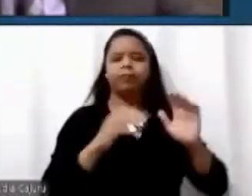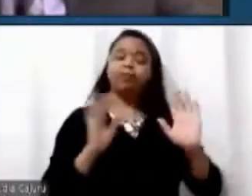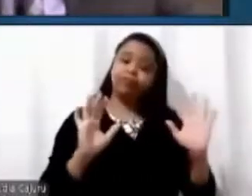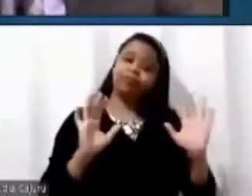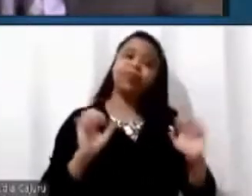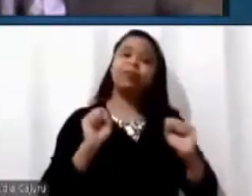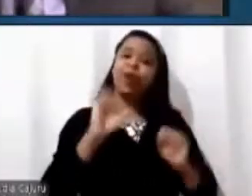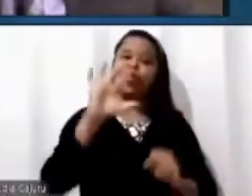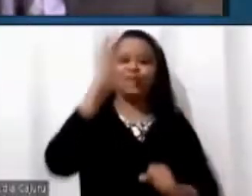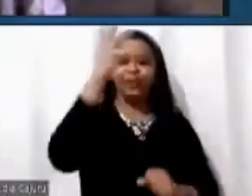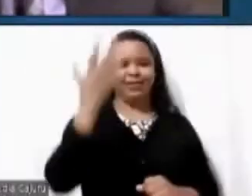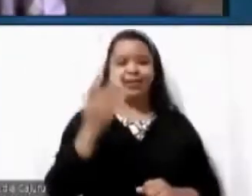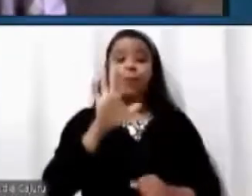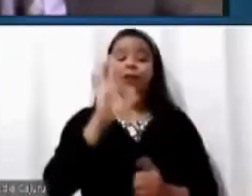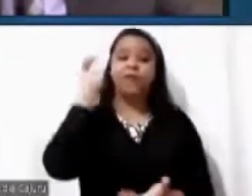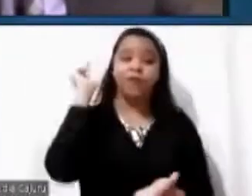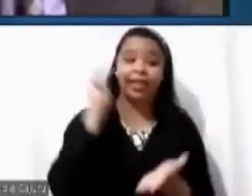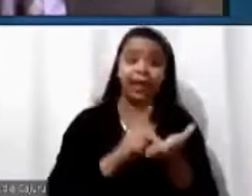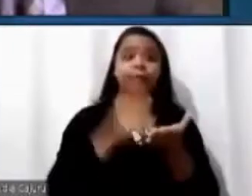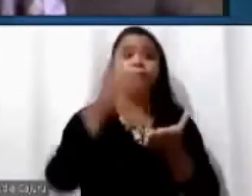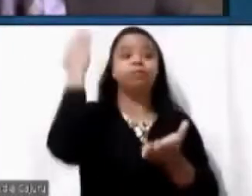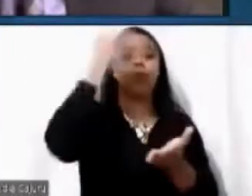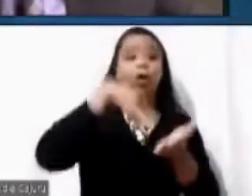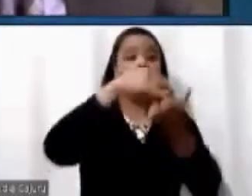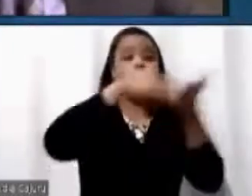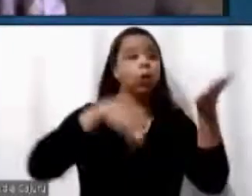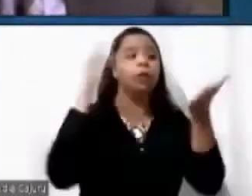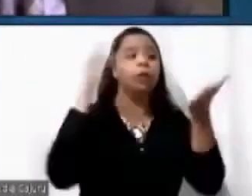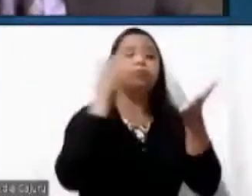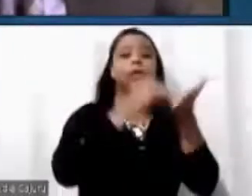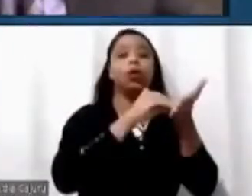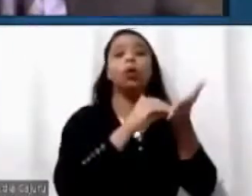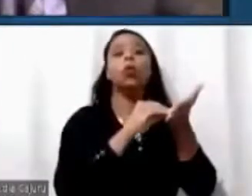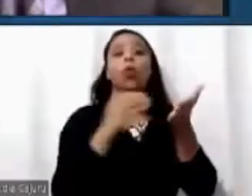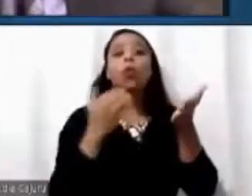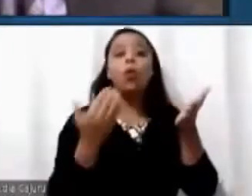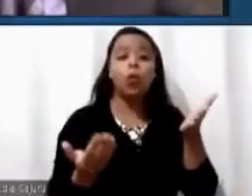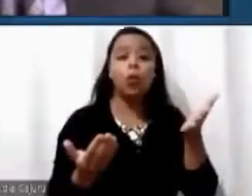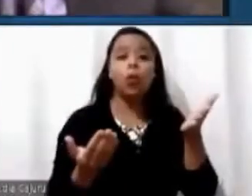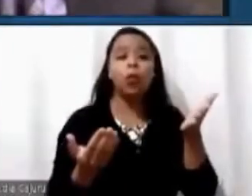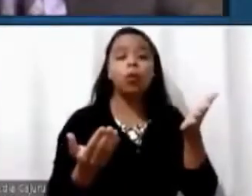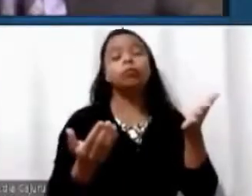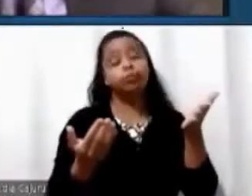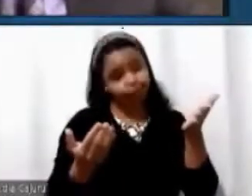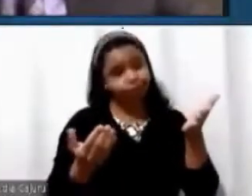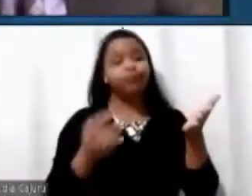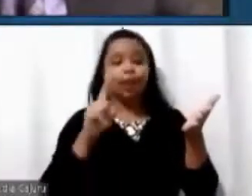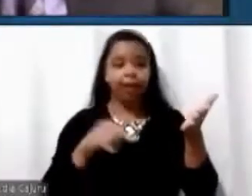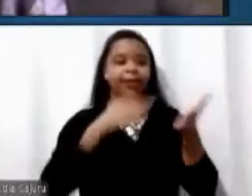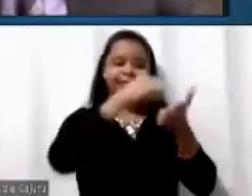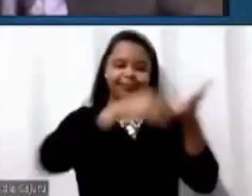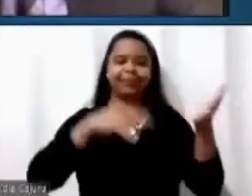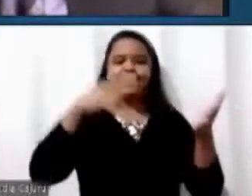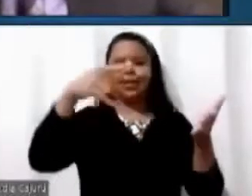que vai se dirimir, qual é o documento que vai dirimir, que vai ajudar, vai contribuir para que essas questões sejam dirimidas? Ora, é